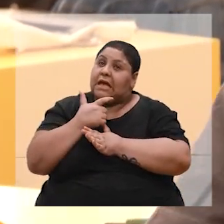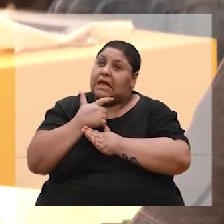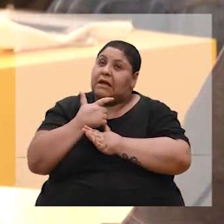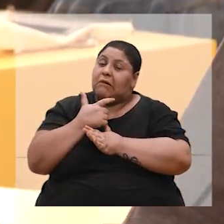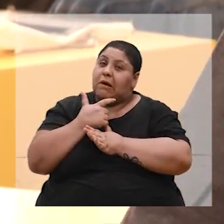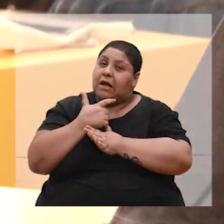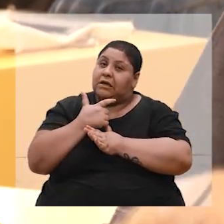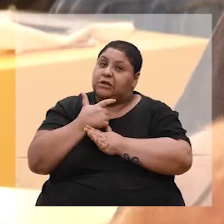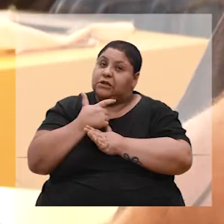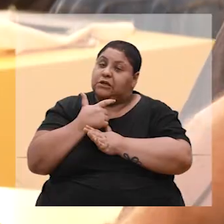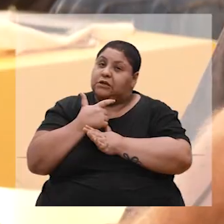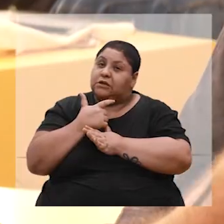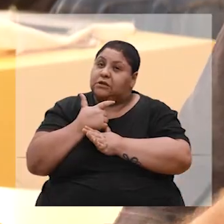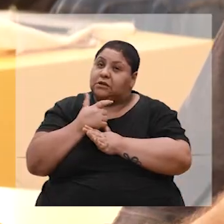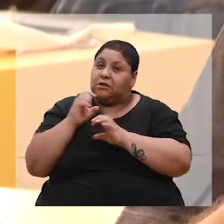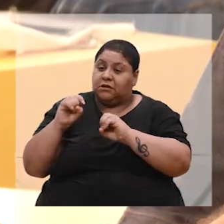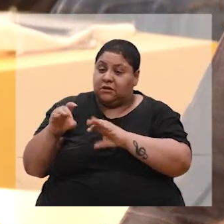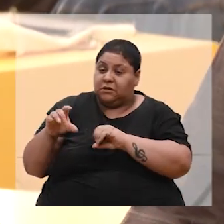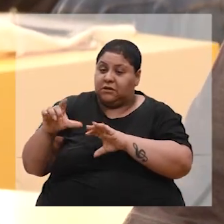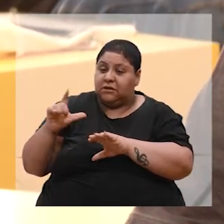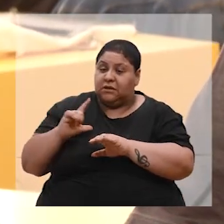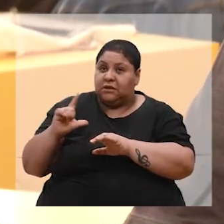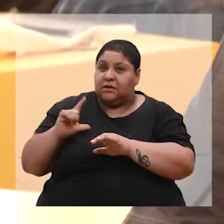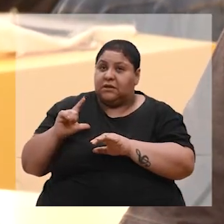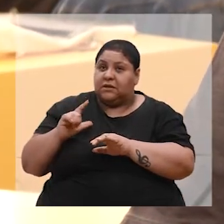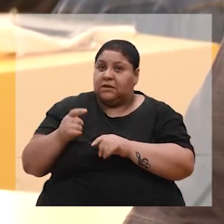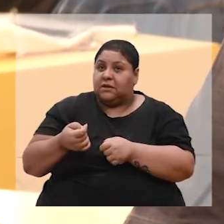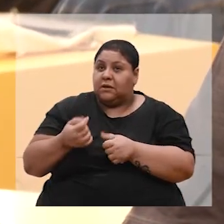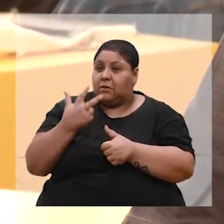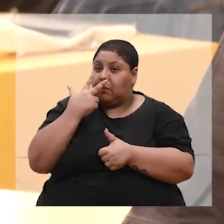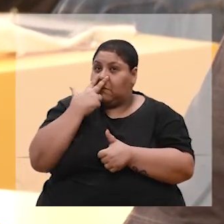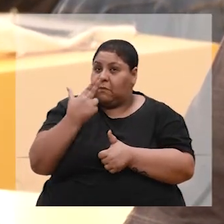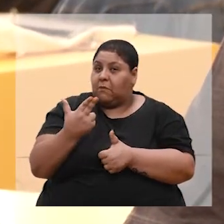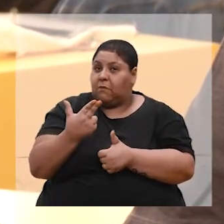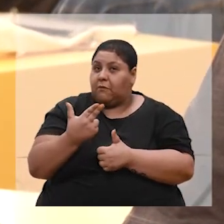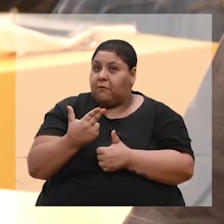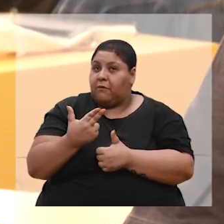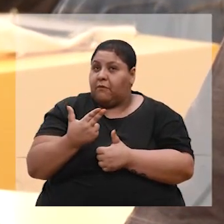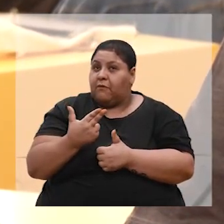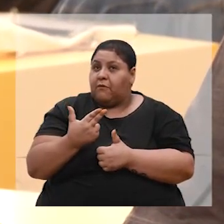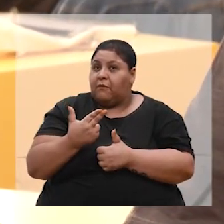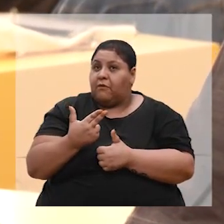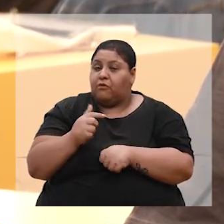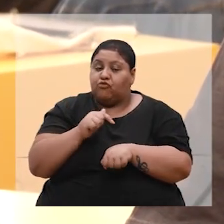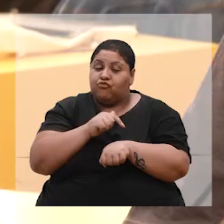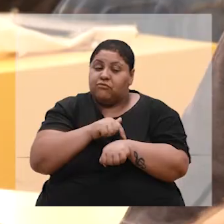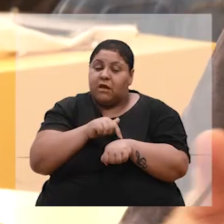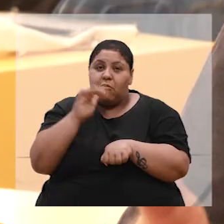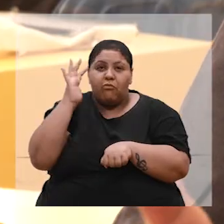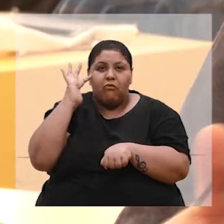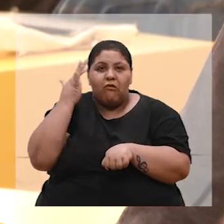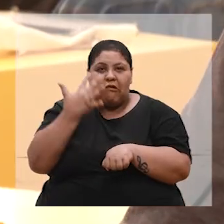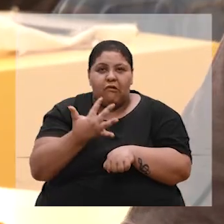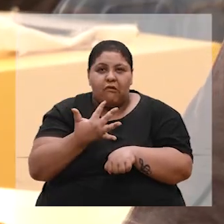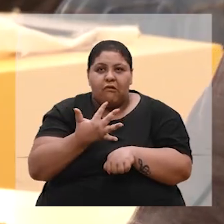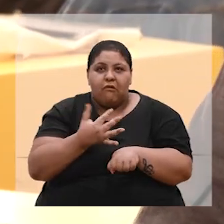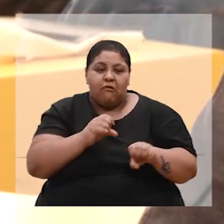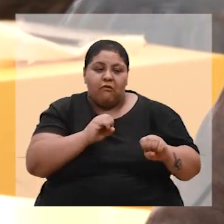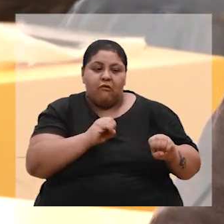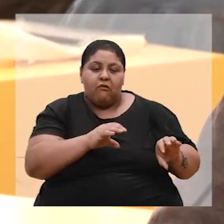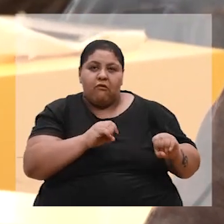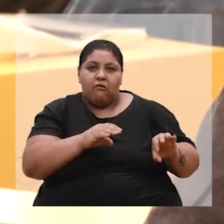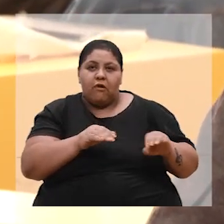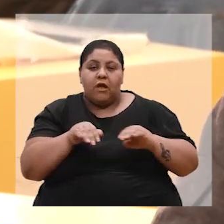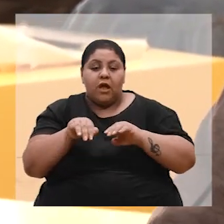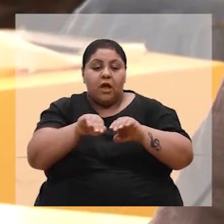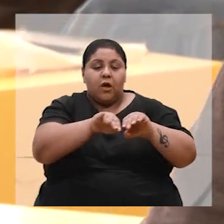revela-se outra pergunta, que é quanto a educação tem que se parecer ao tempo que corre, não? Quanto a